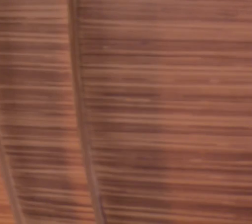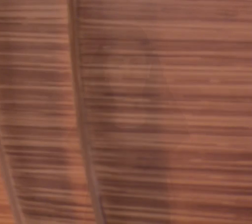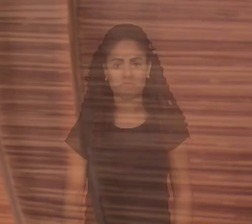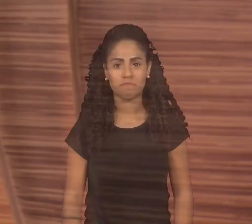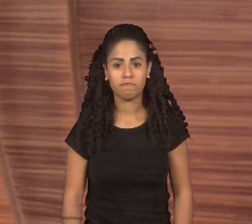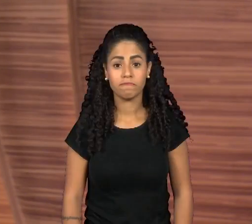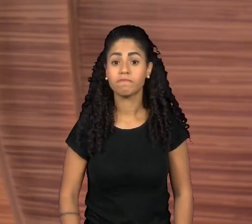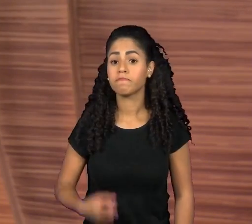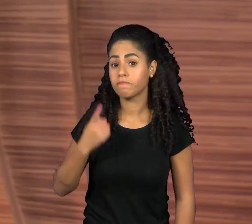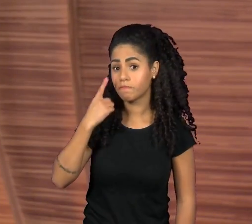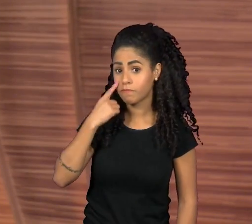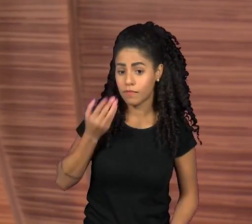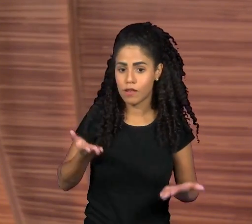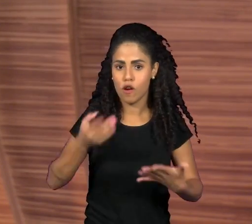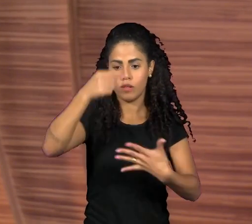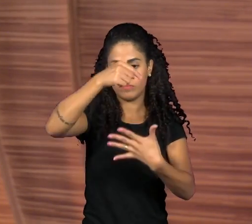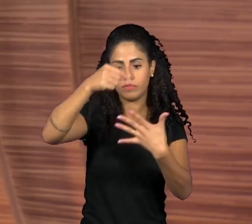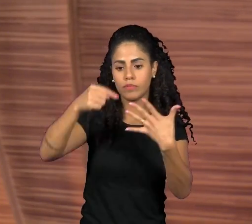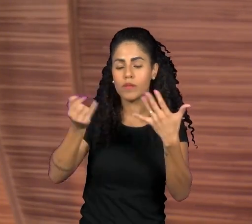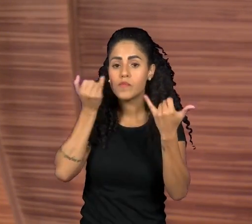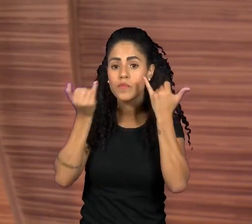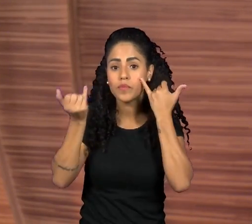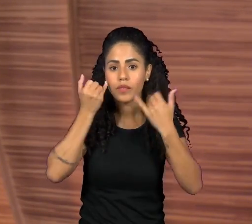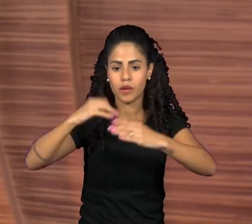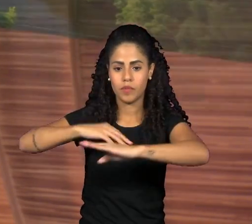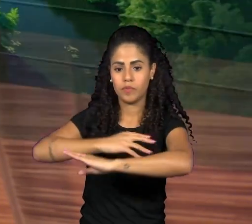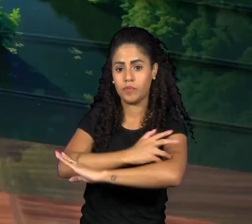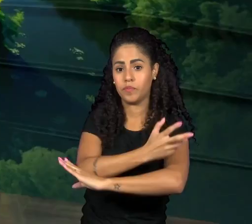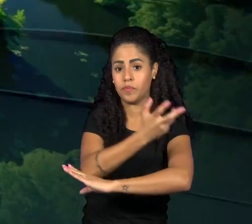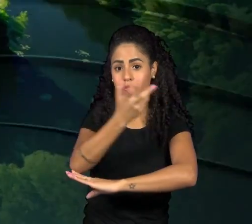Veja as principais reportagens do programa de hoje.